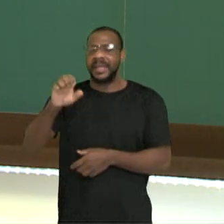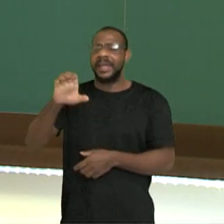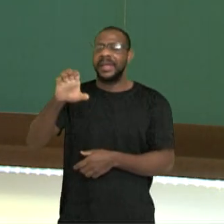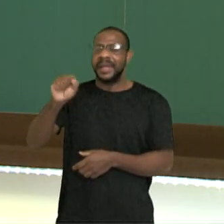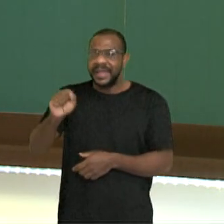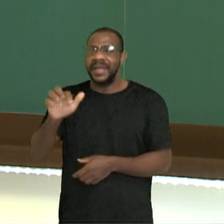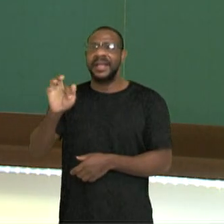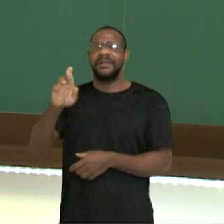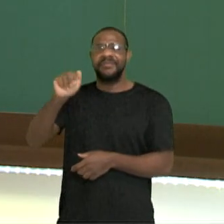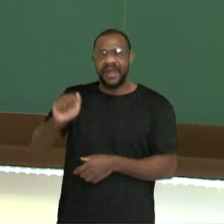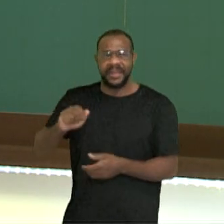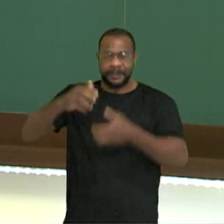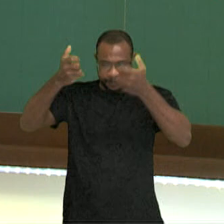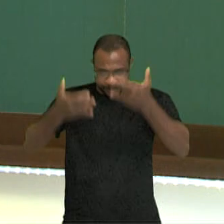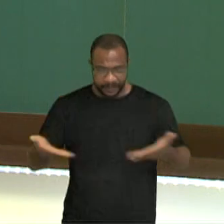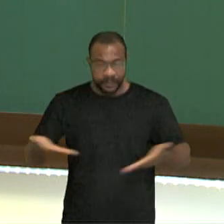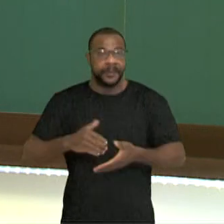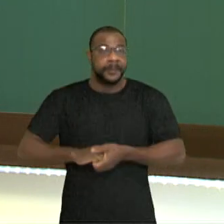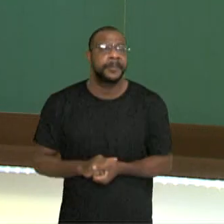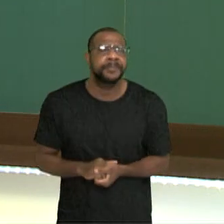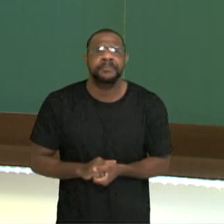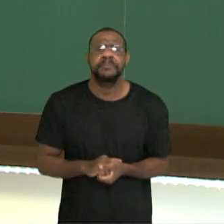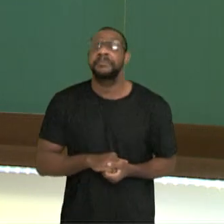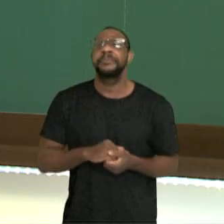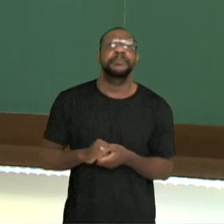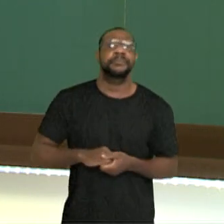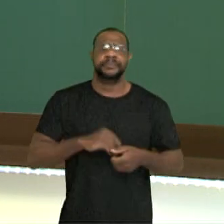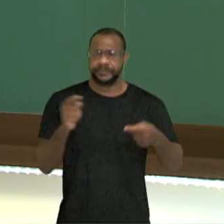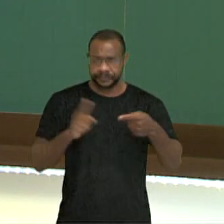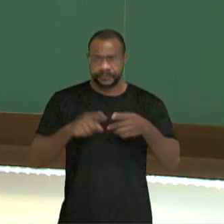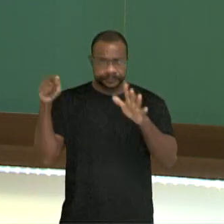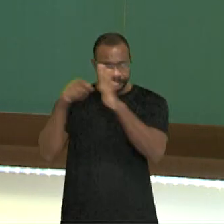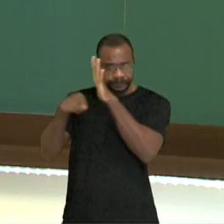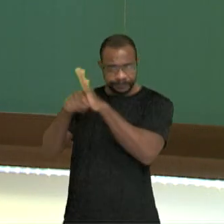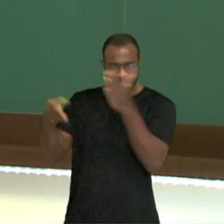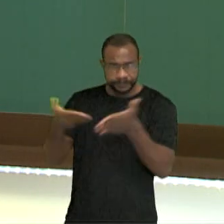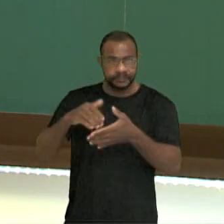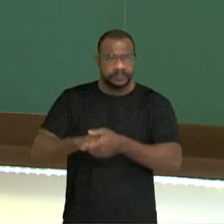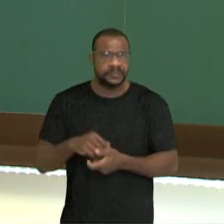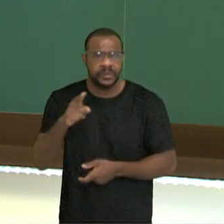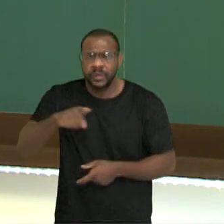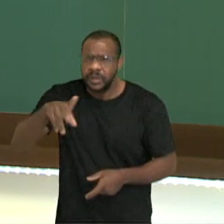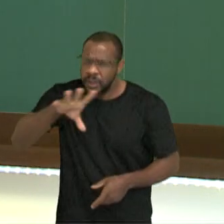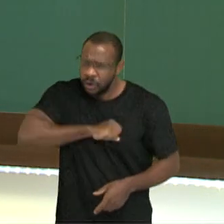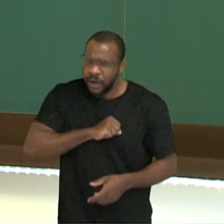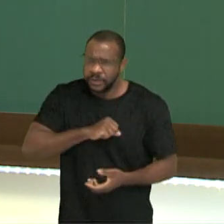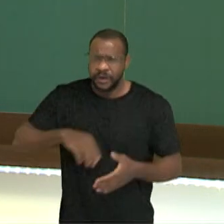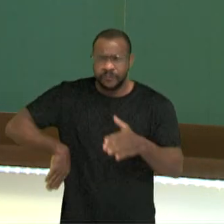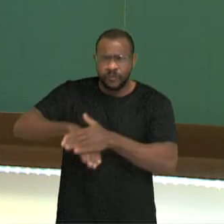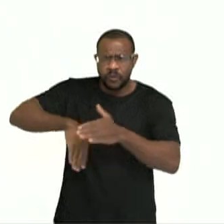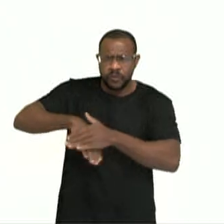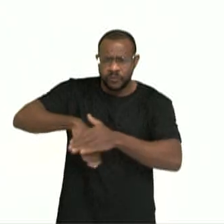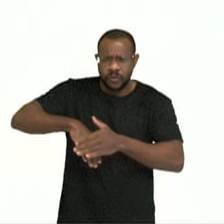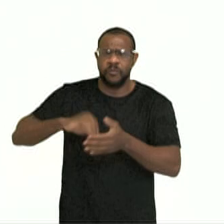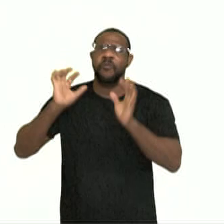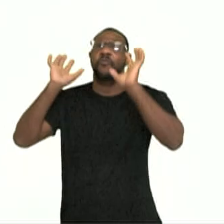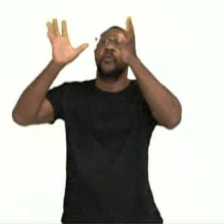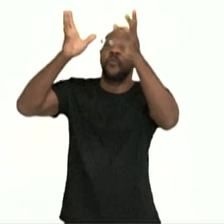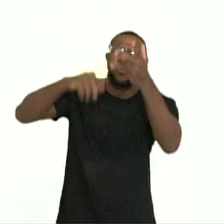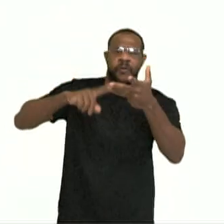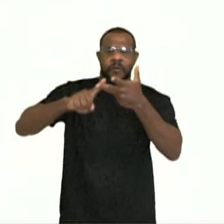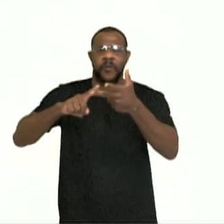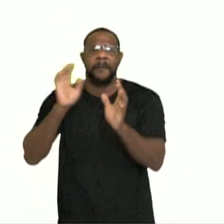esfera nesse vídeo de hoje. Então, primeira coisa, vou fazer algumas perguntas. Vocês gostam de futebol? Gosta de jogar vôlei,